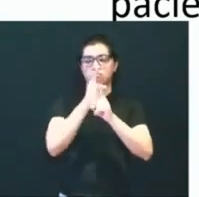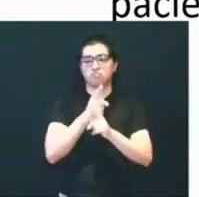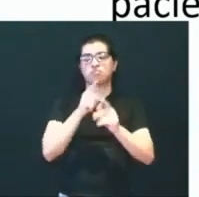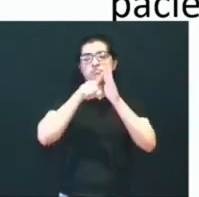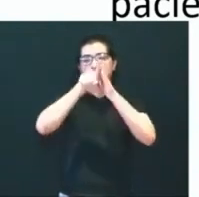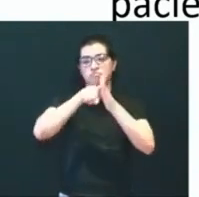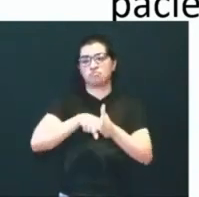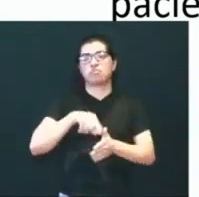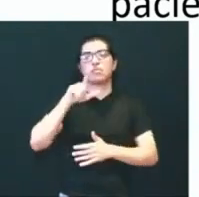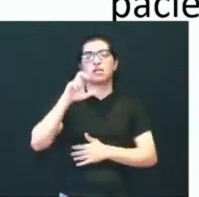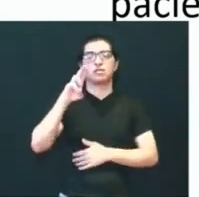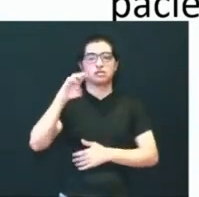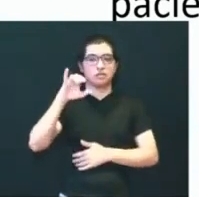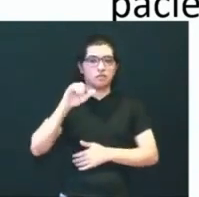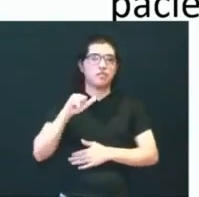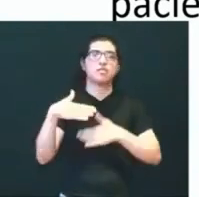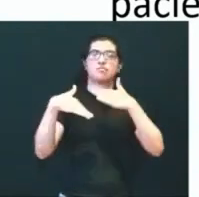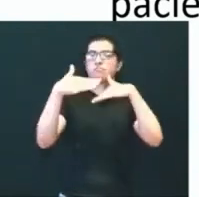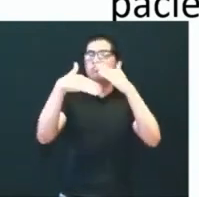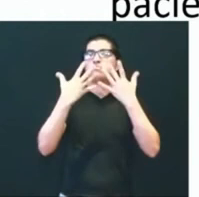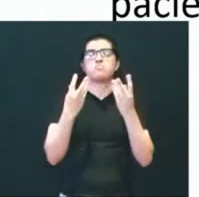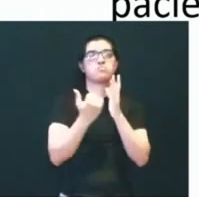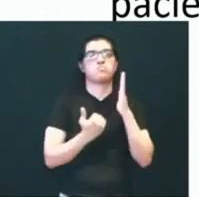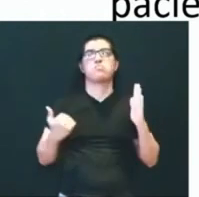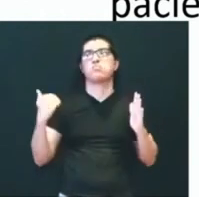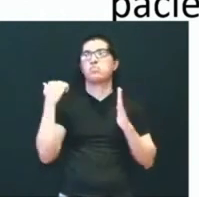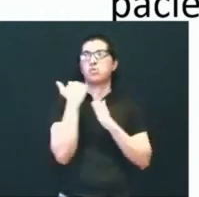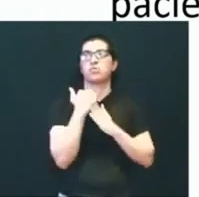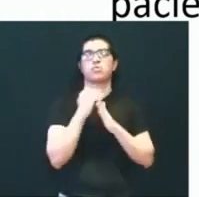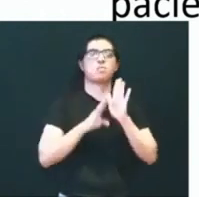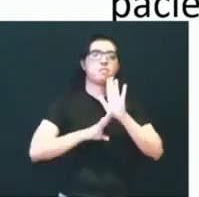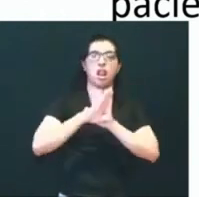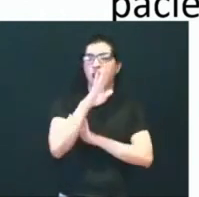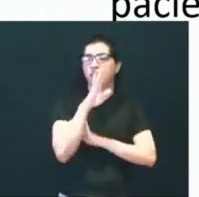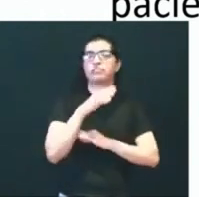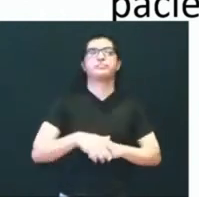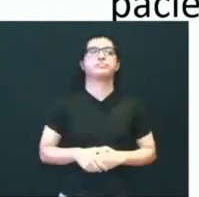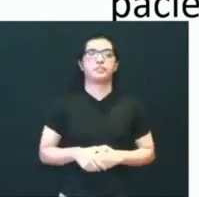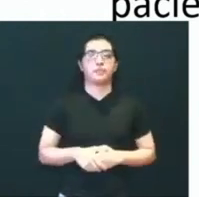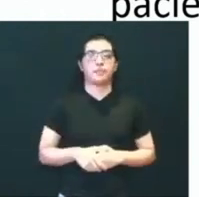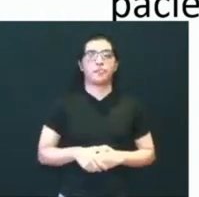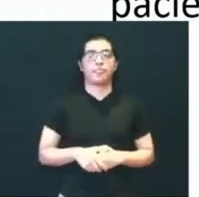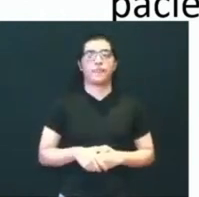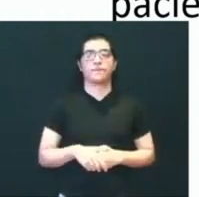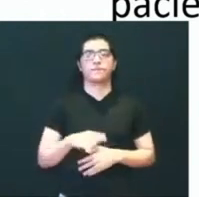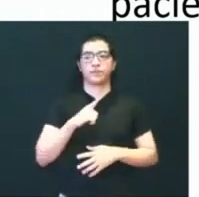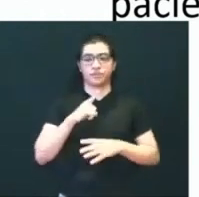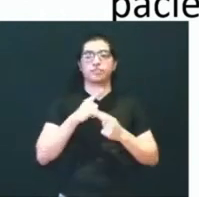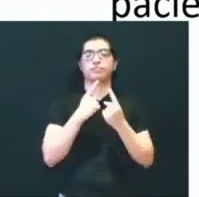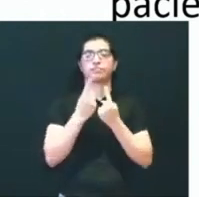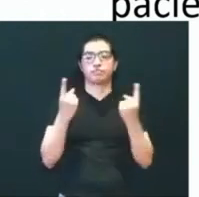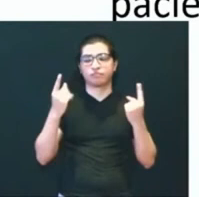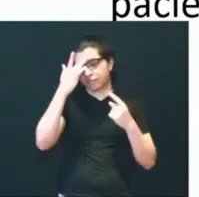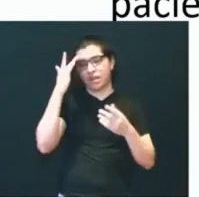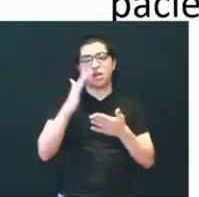das leucemias, eles evoluíram muito, significativamente, inclusive tirando muitos pacientes que precisavam